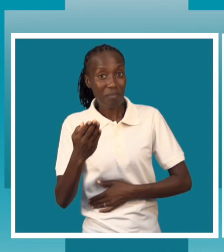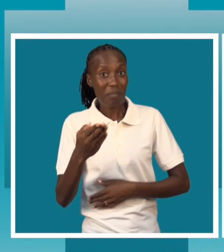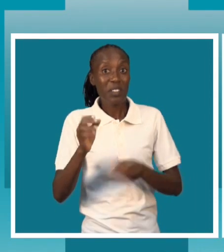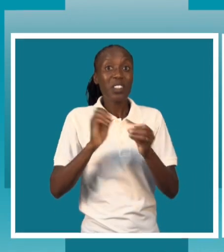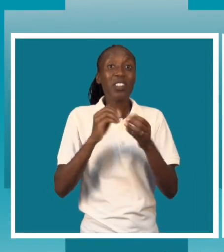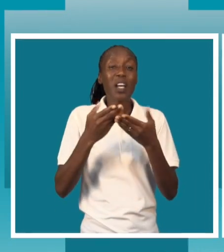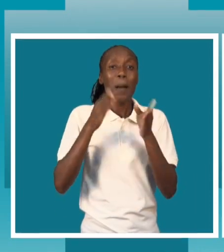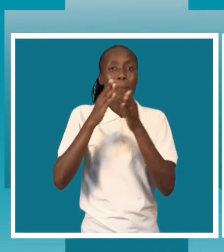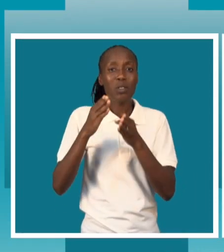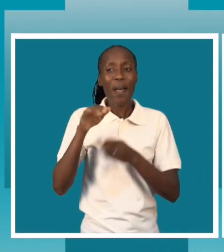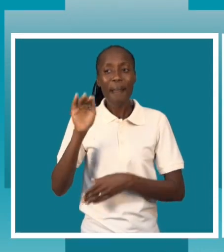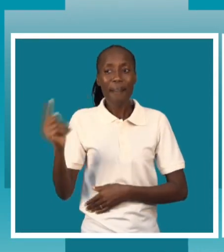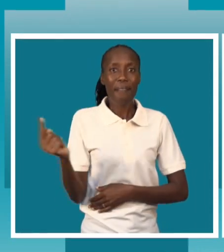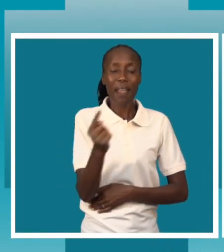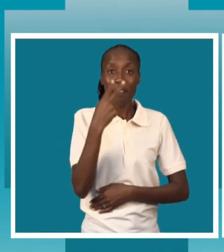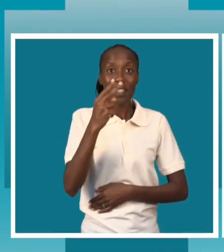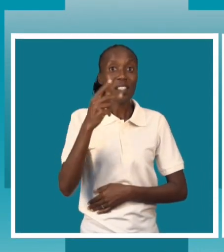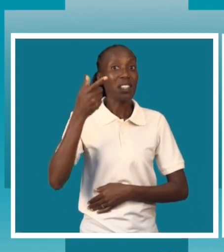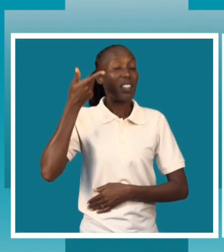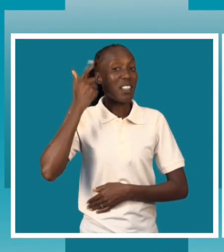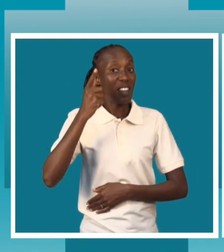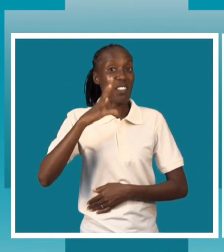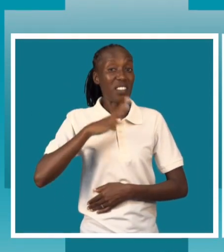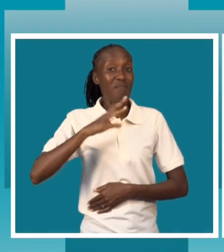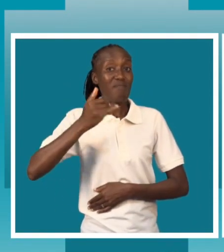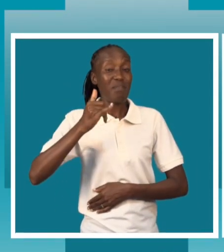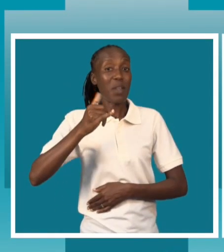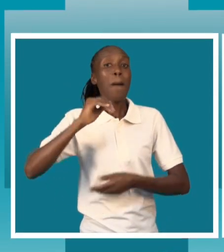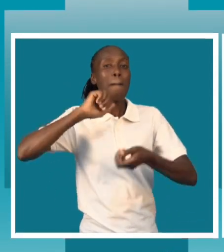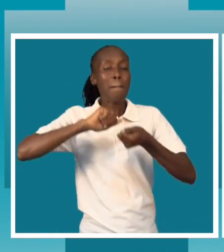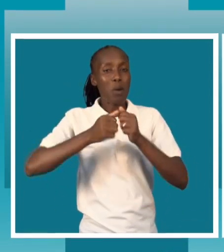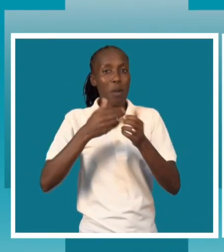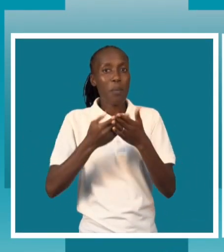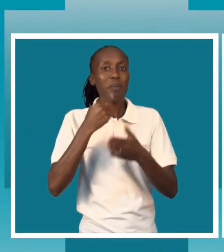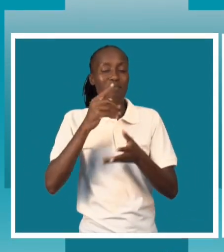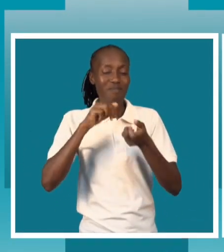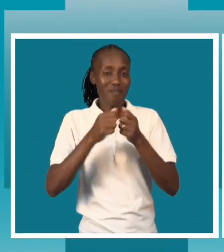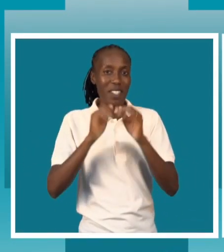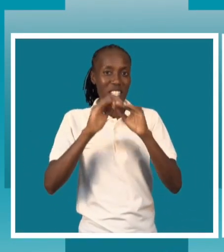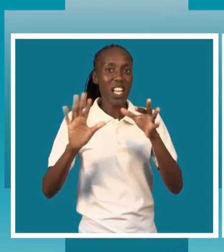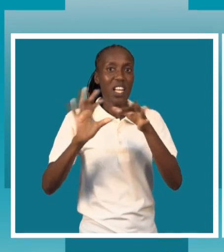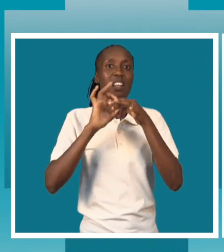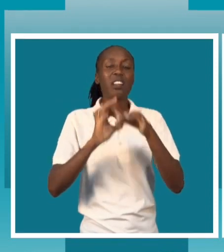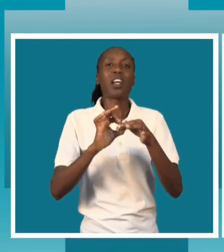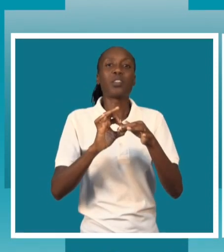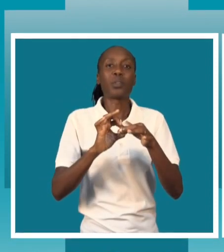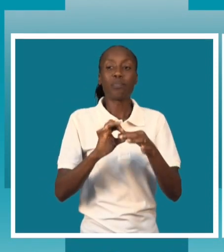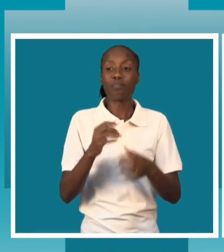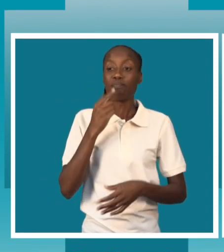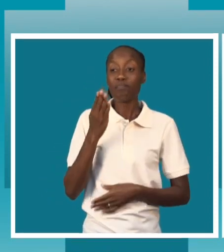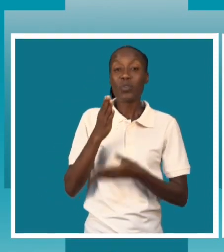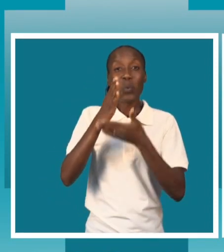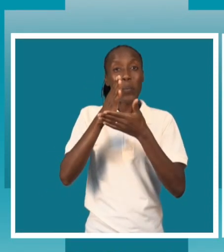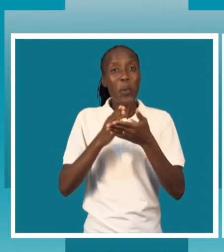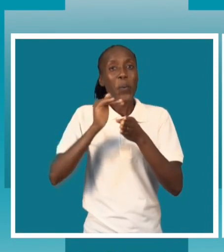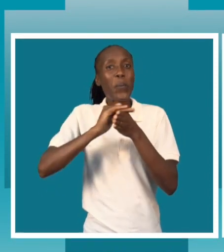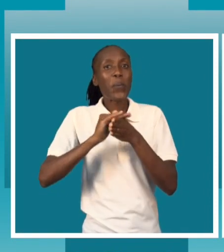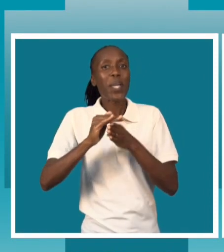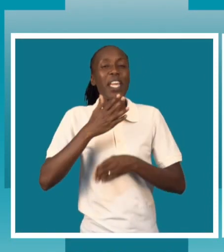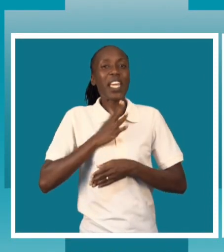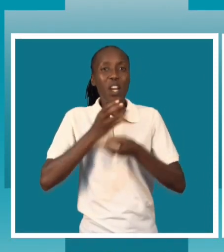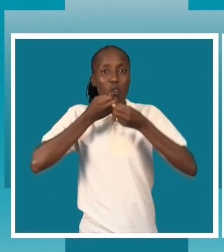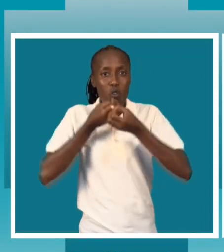quer dizer, manda alguém, vai lá ver se o telefone tocou. São comportamentos compulsivos ligados com esses transtornos de ansiedade. Qual é o meio que usas